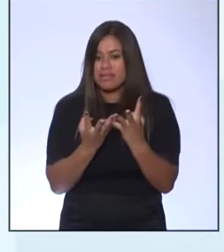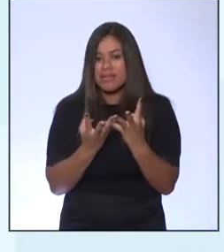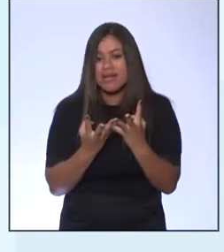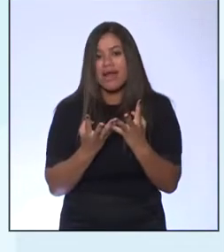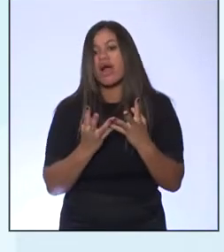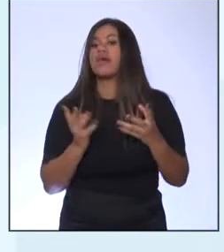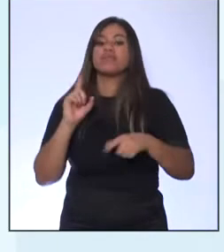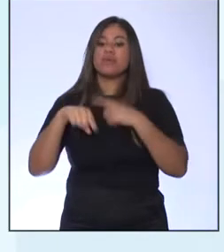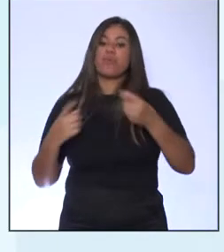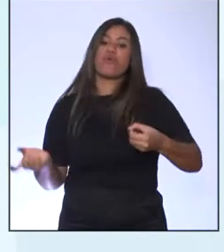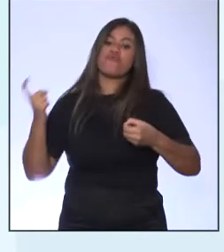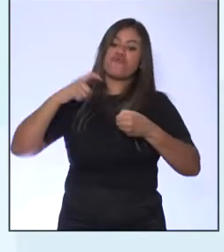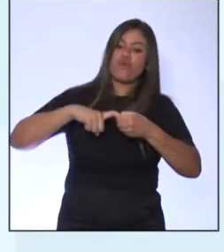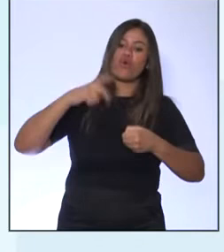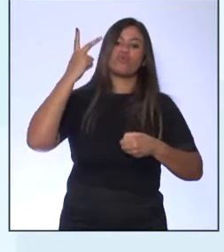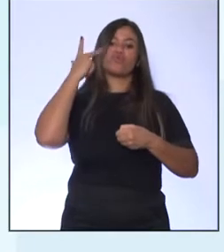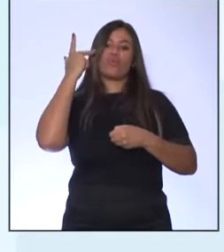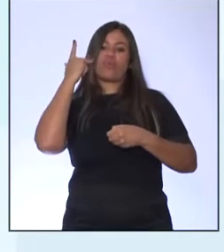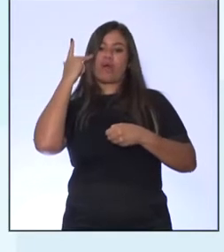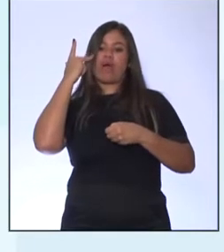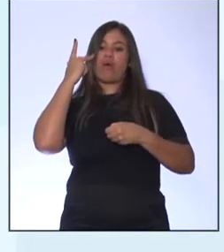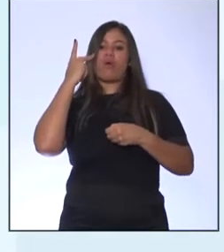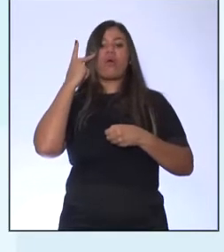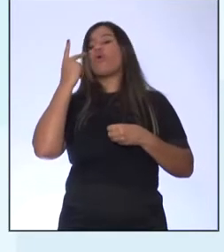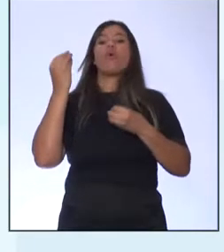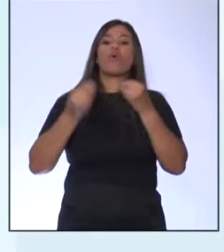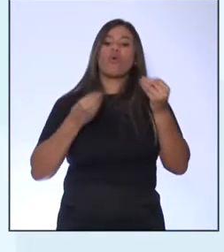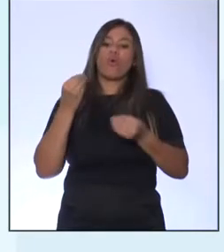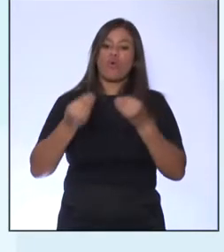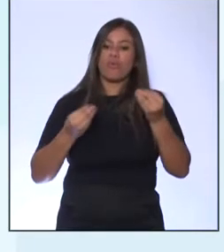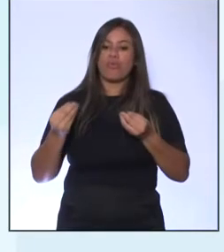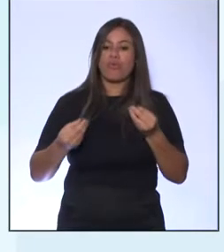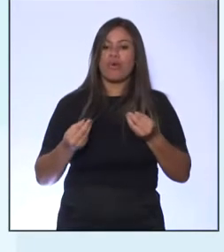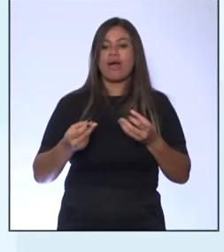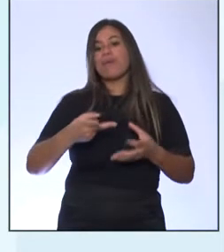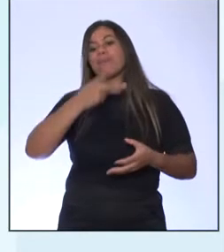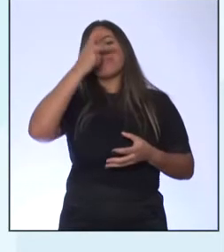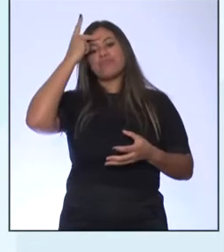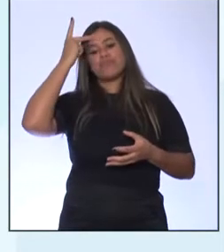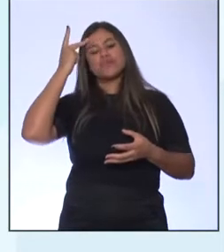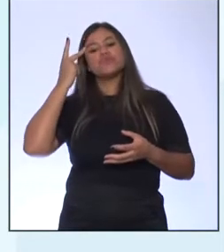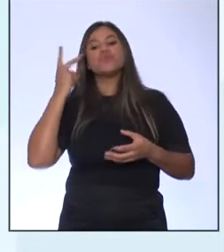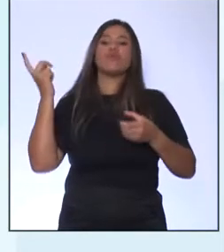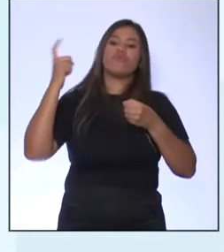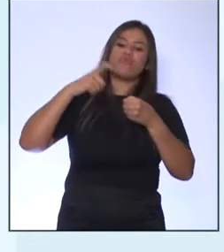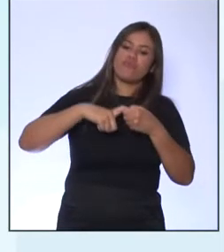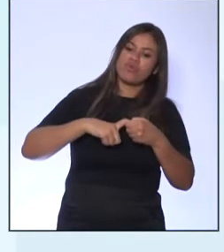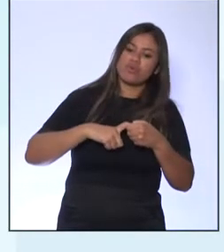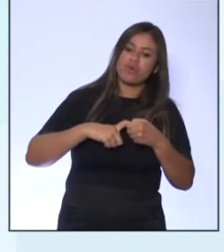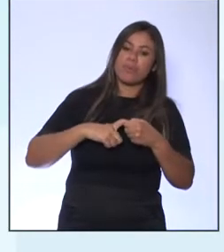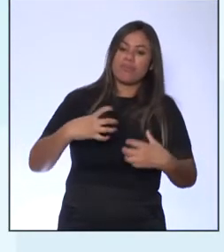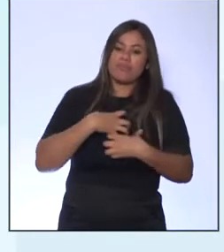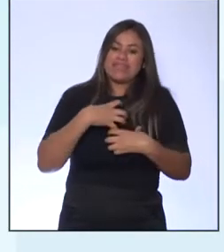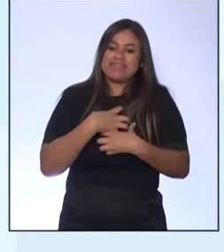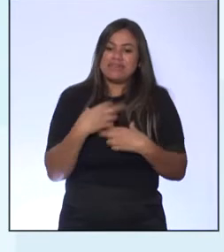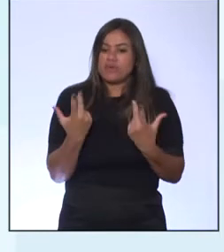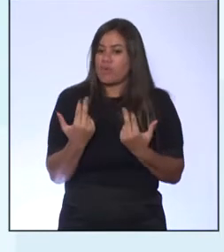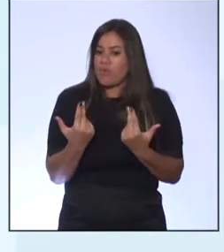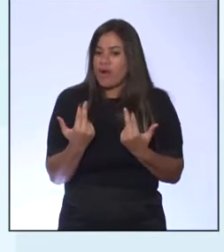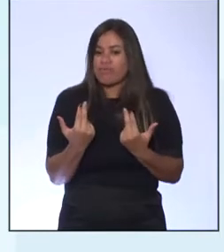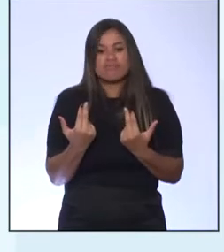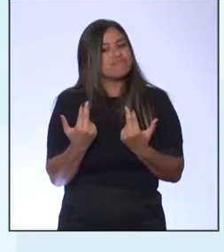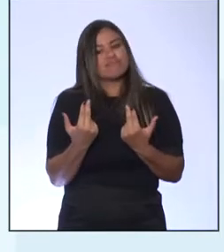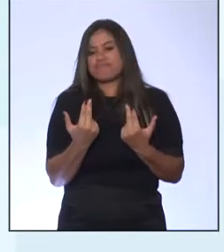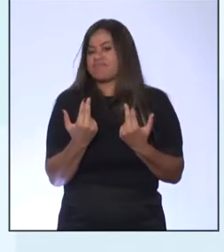coisas voltarem ao normal, certamente as pessoas retornarão à escola, à universidade, mas não será a mesma coisa. É a